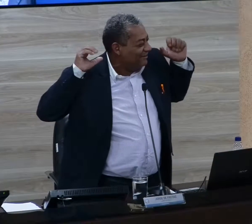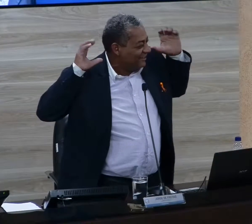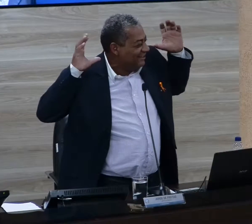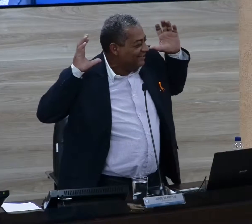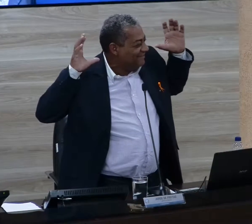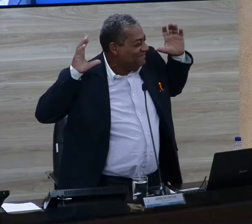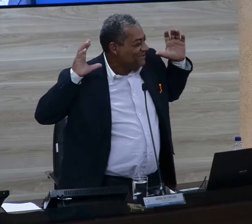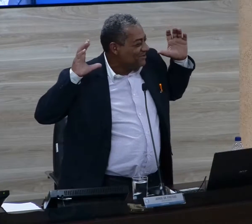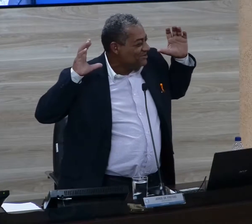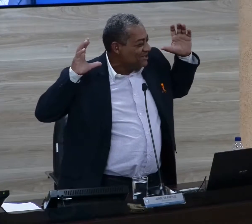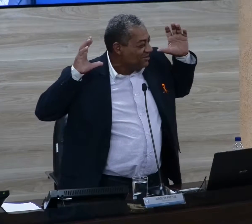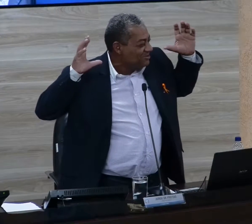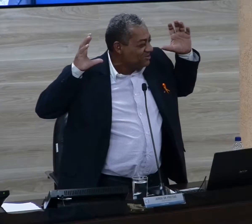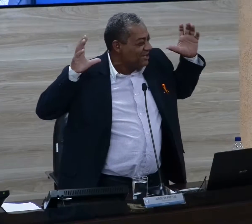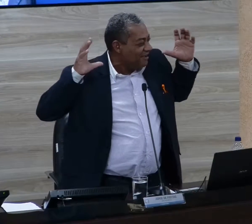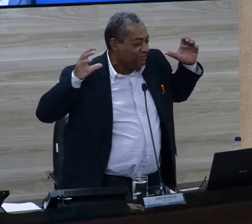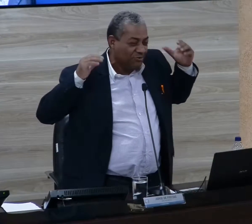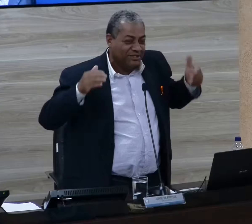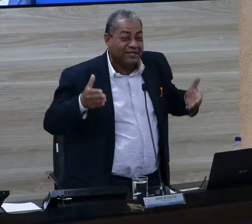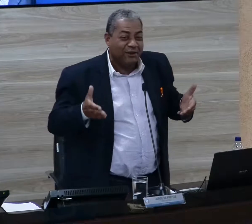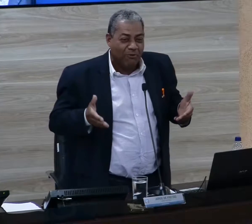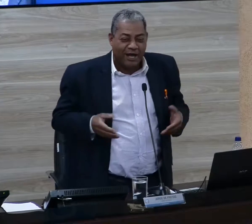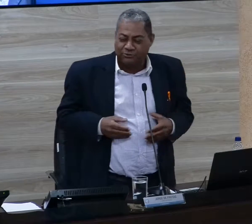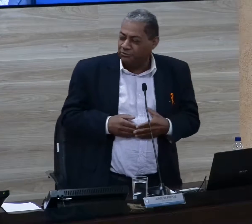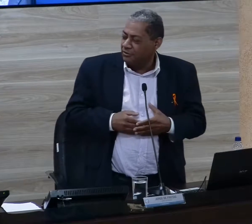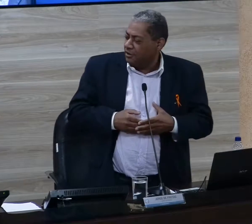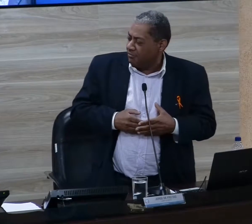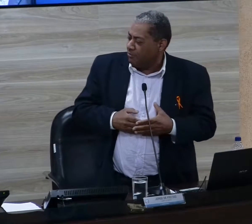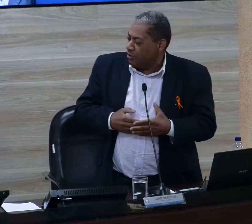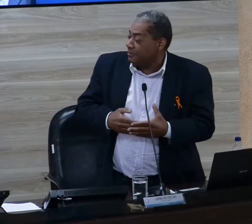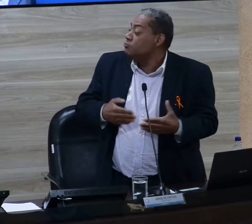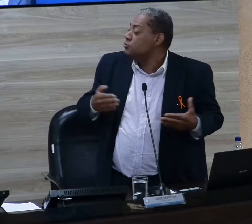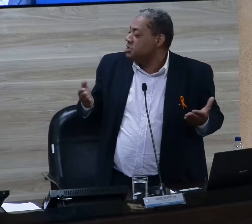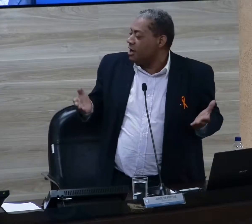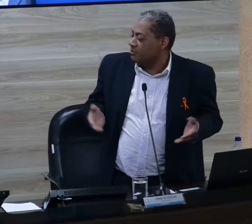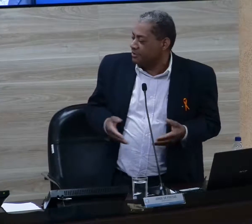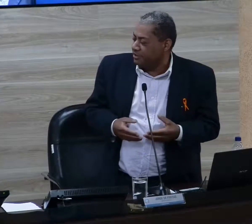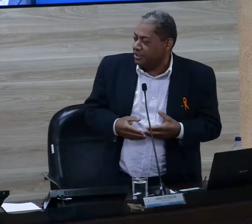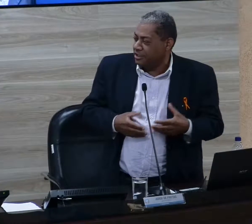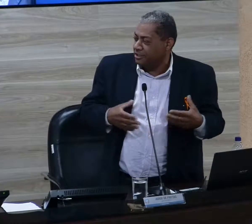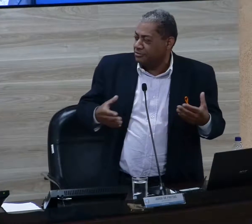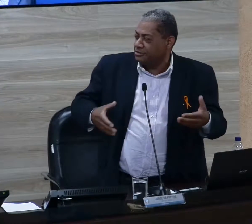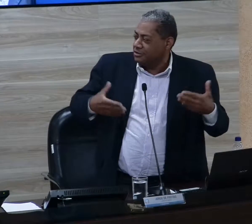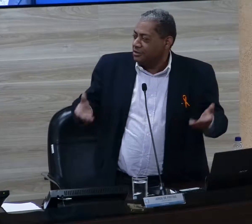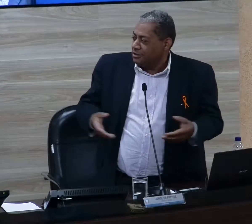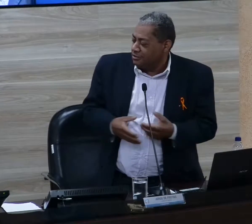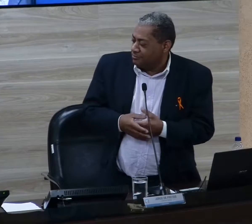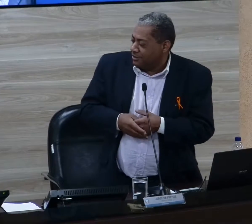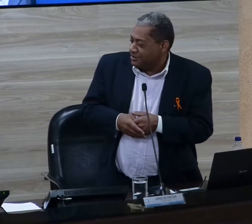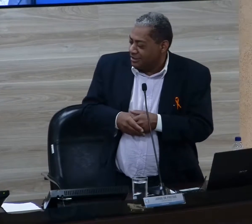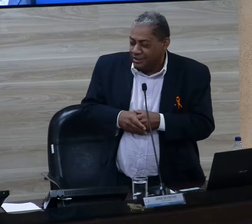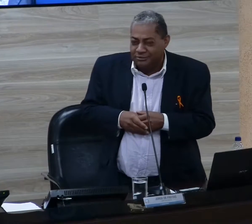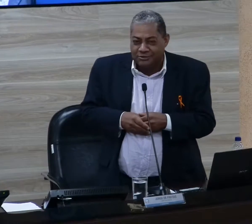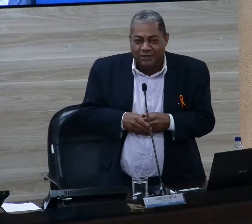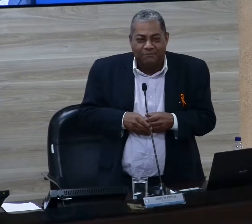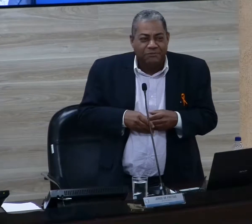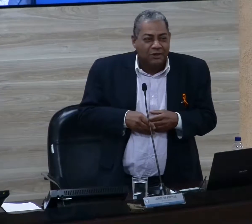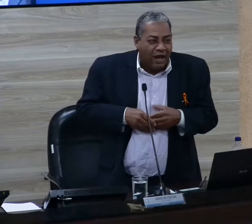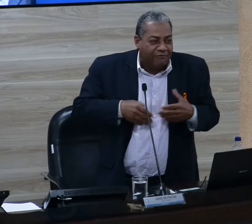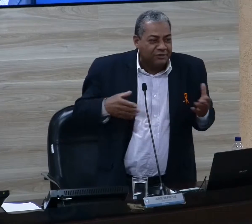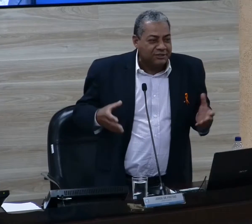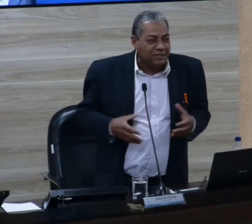enorme, Vaguinho. Os negros usavam, em 84, uma moda mundial. Os americanos e os brasileiros,